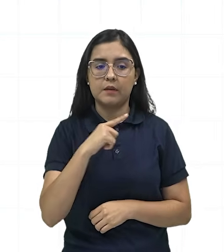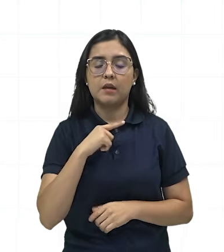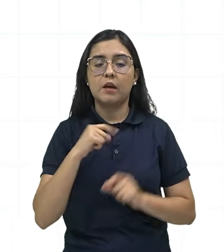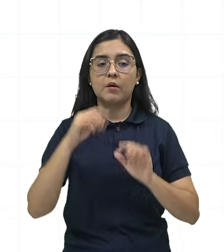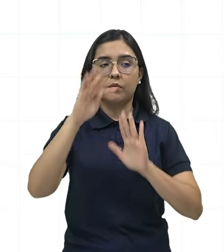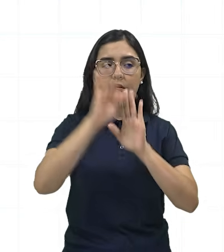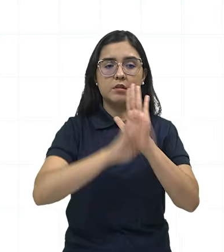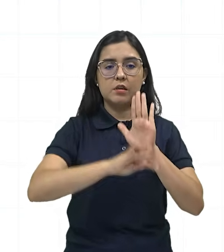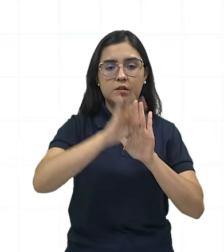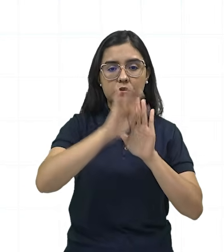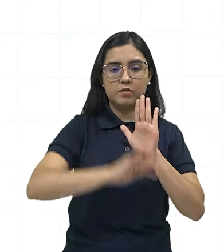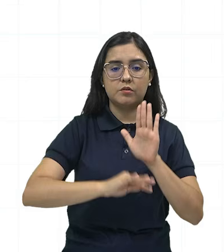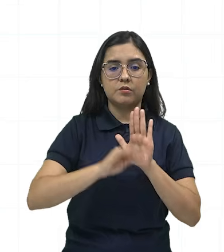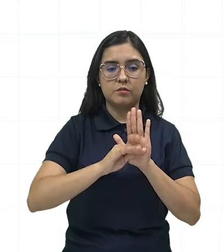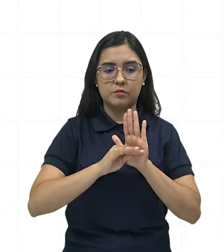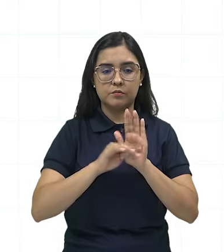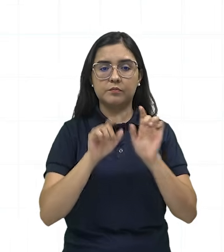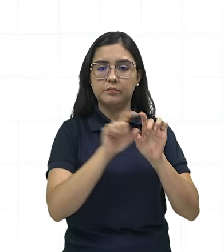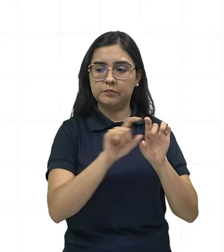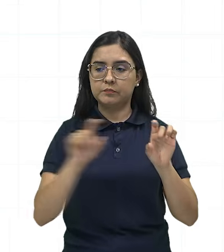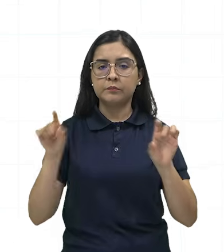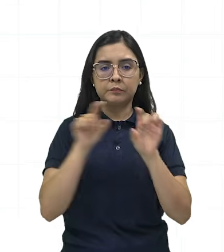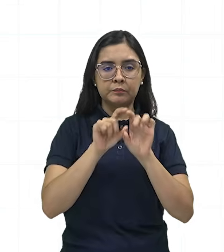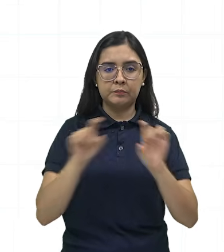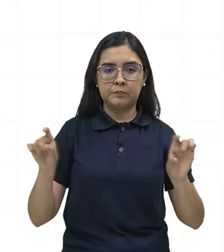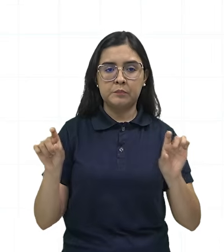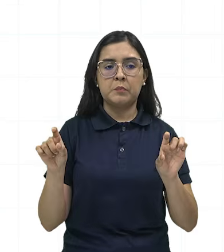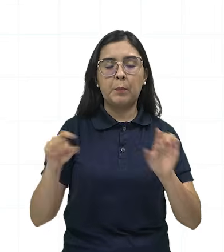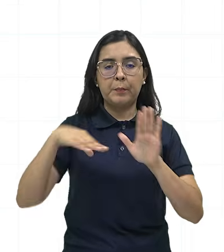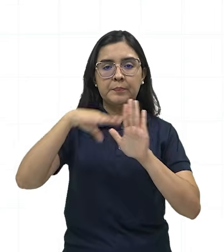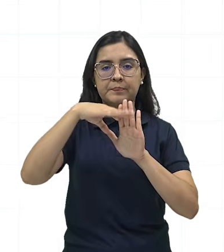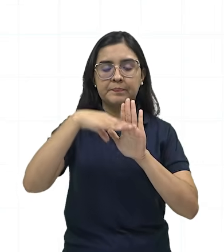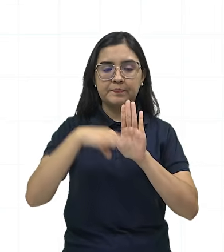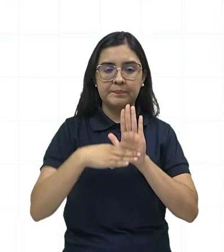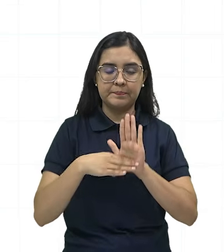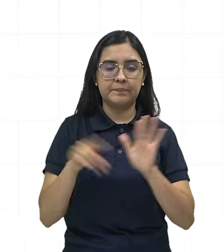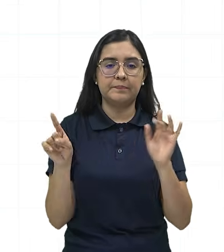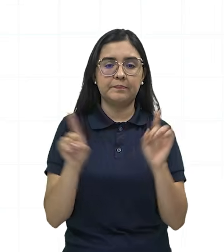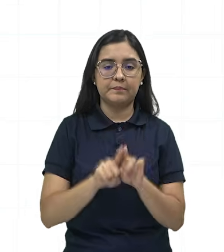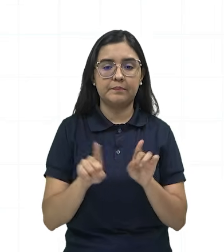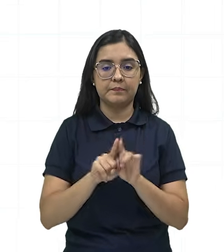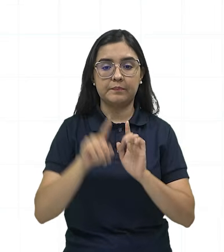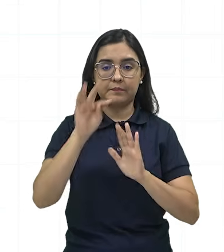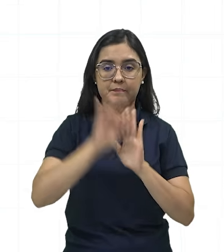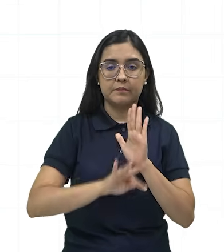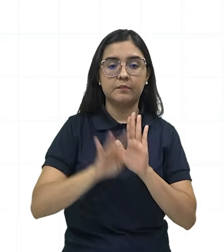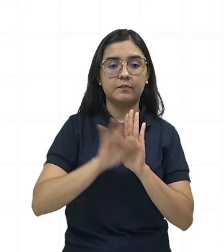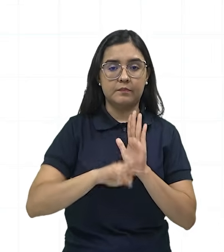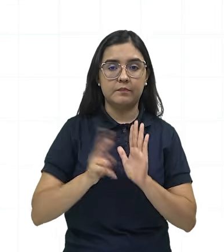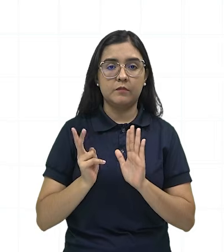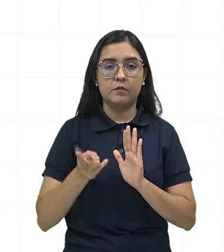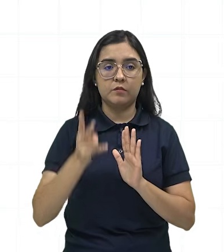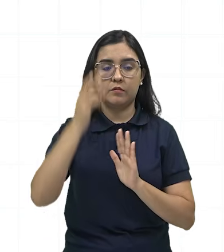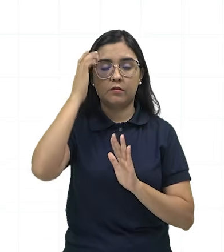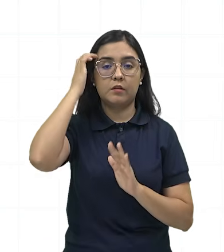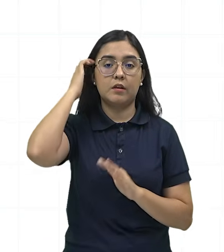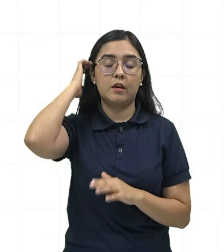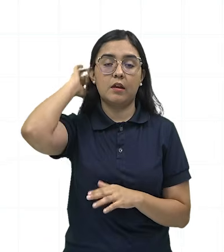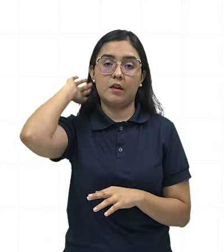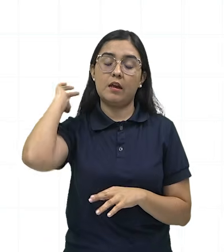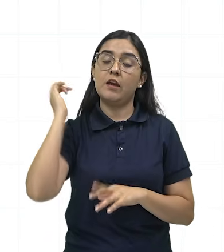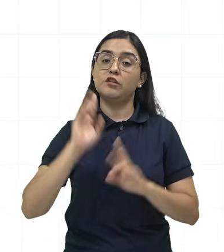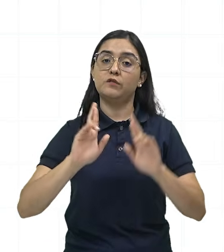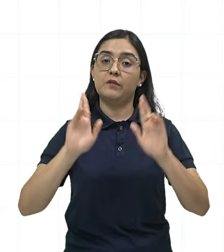seguido, né, com as linhas dos textos. Do texto vai estar em forma contínua, né? É diferente